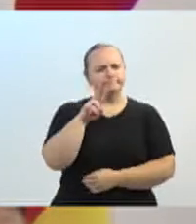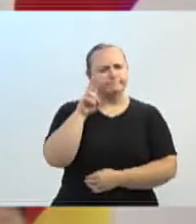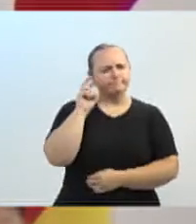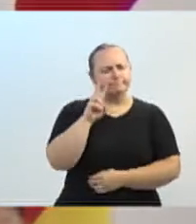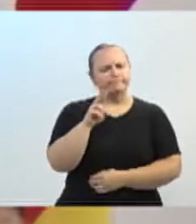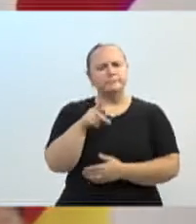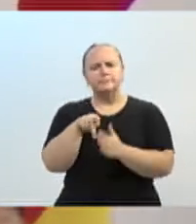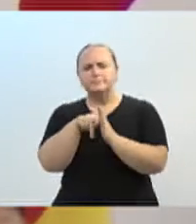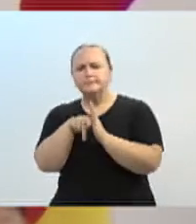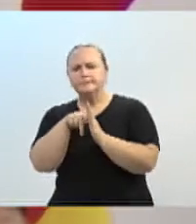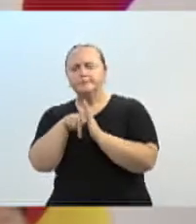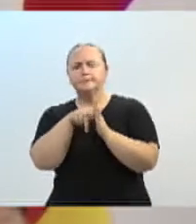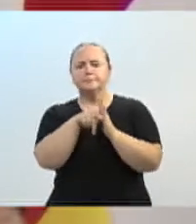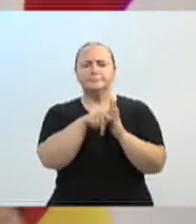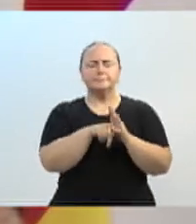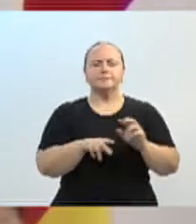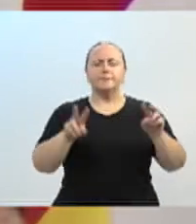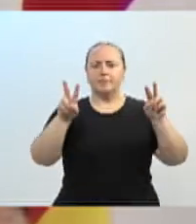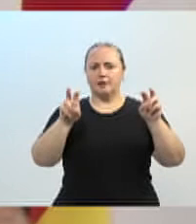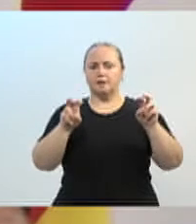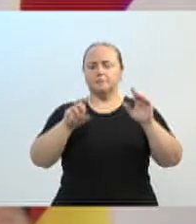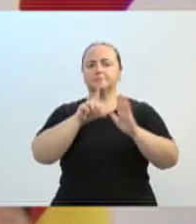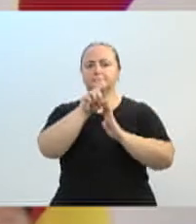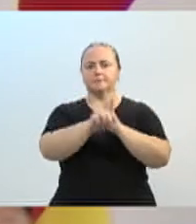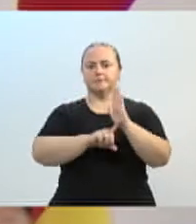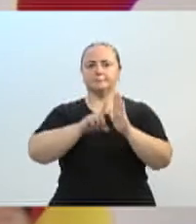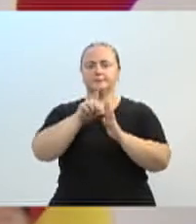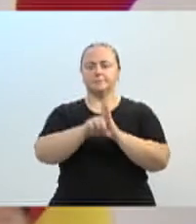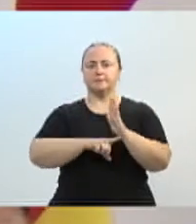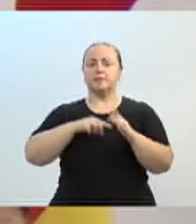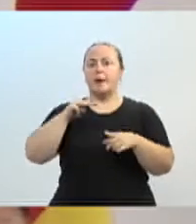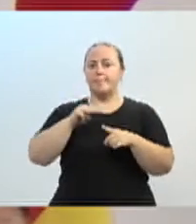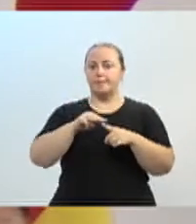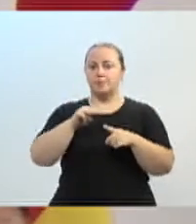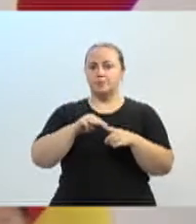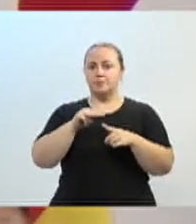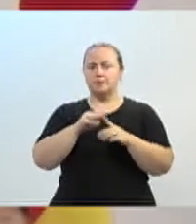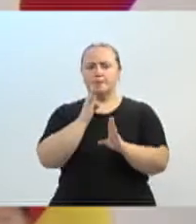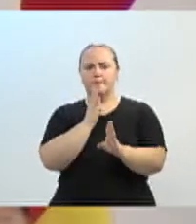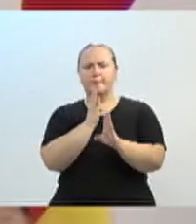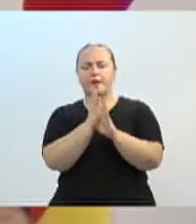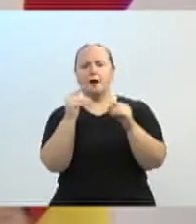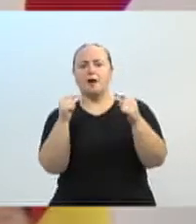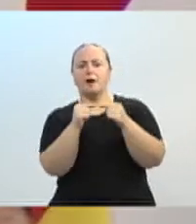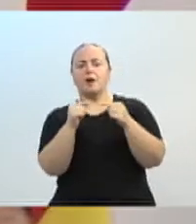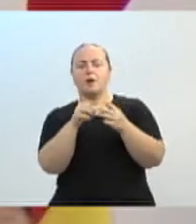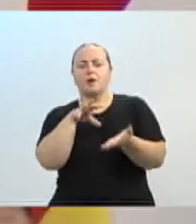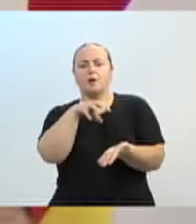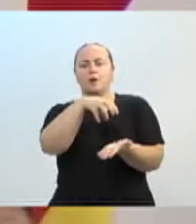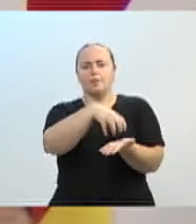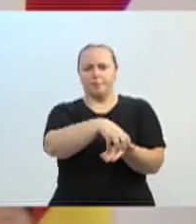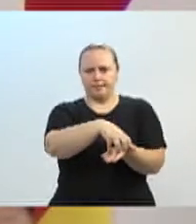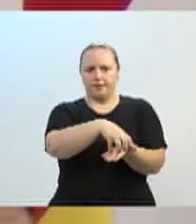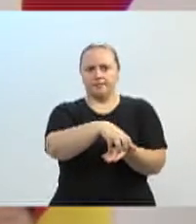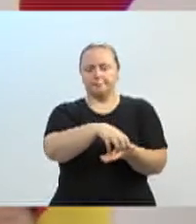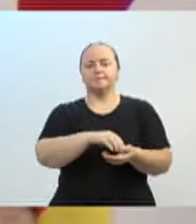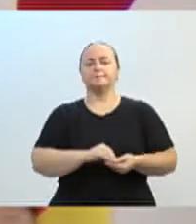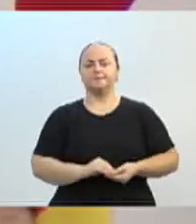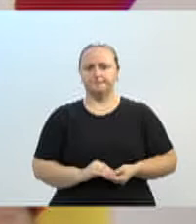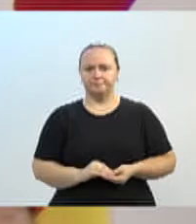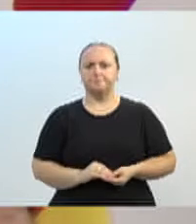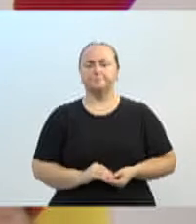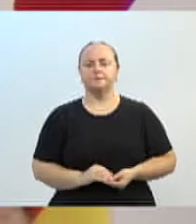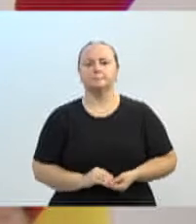fiz pesquisa sobre a legislação municipal atinente a este setor, para que, a partir dessas